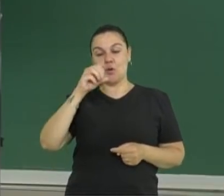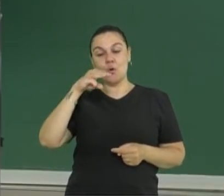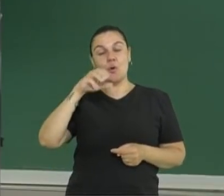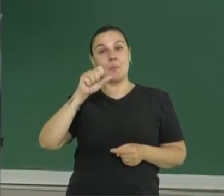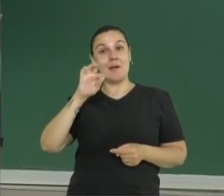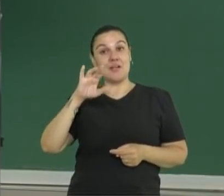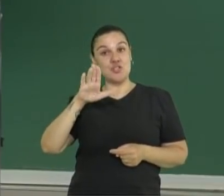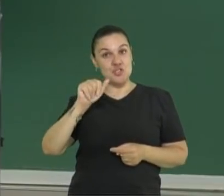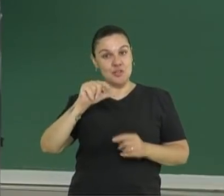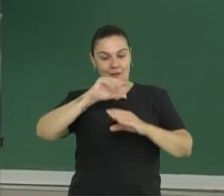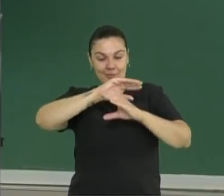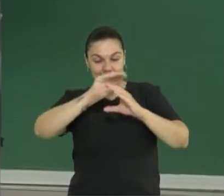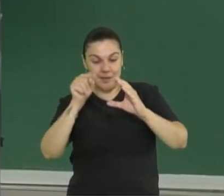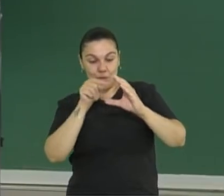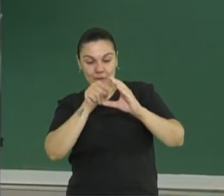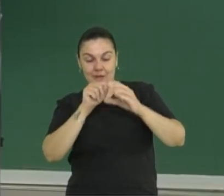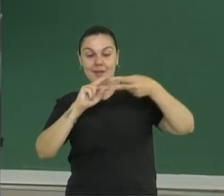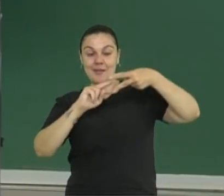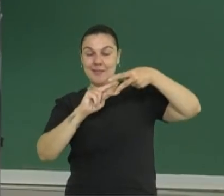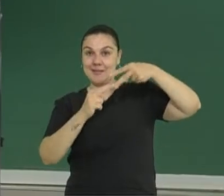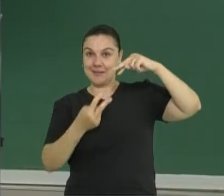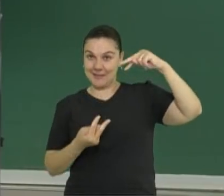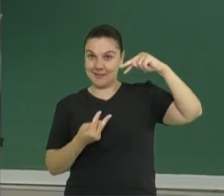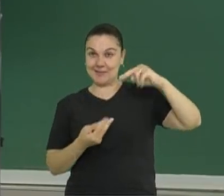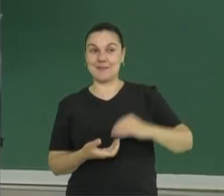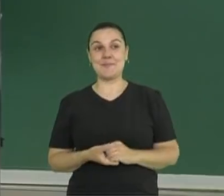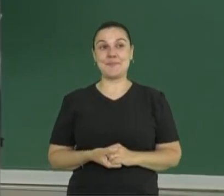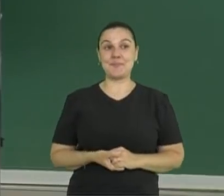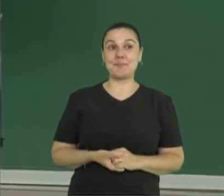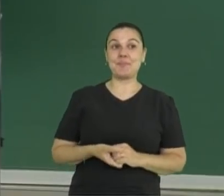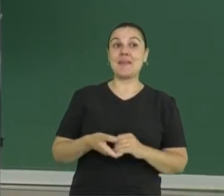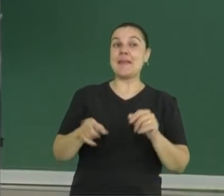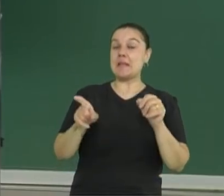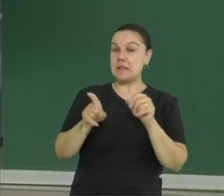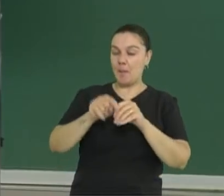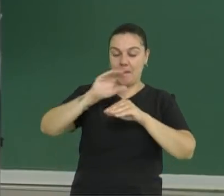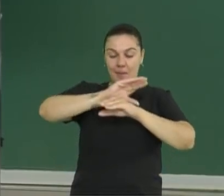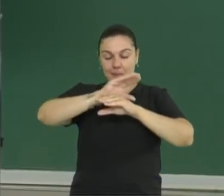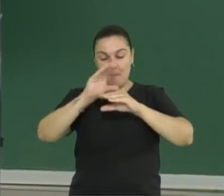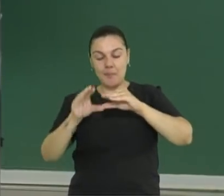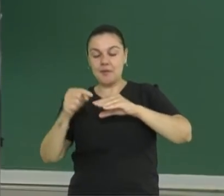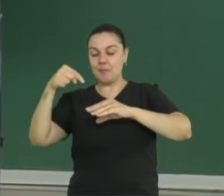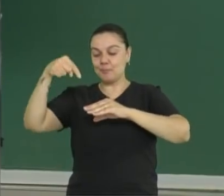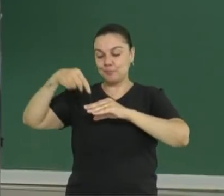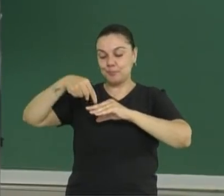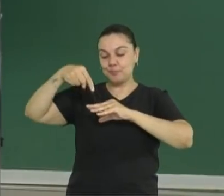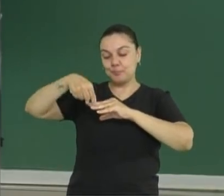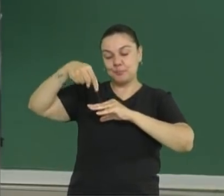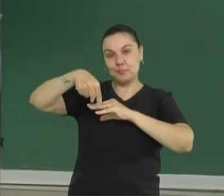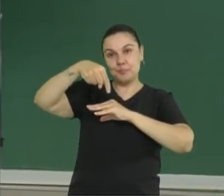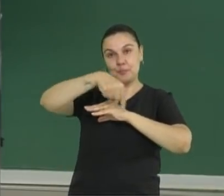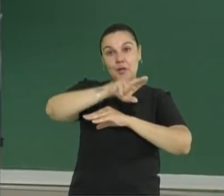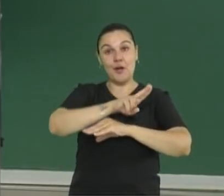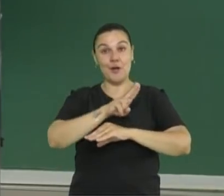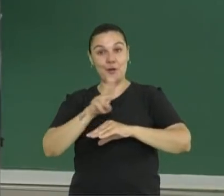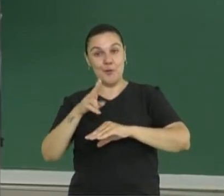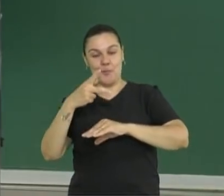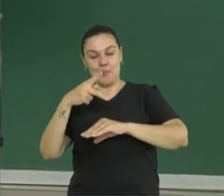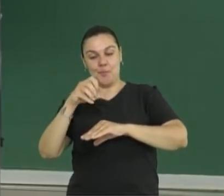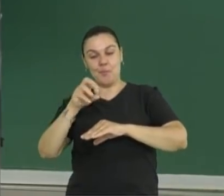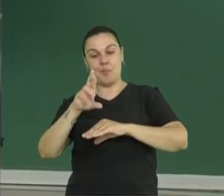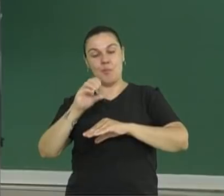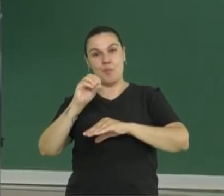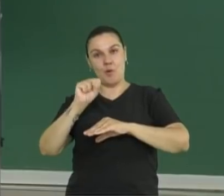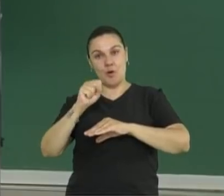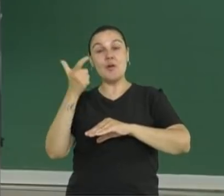tem o quê? DNA, ácido desoxirribonucleico. E na membrana nuclear nós temos uma estrutura muito importante, que são